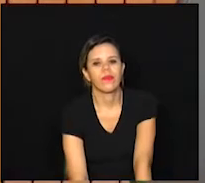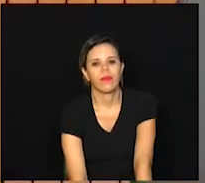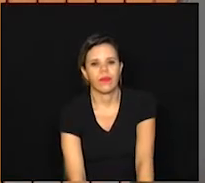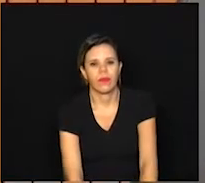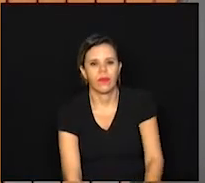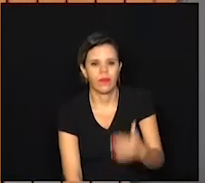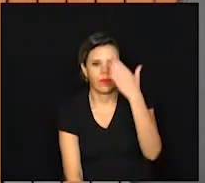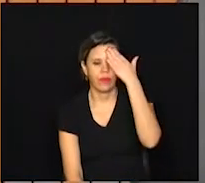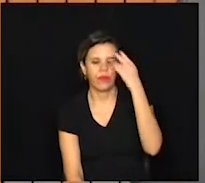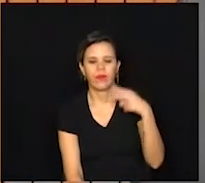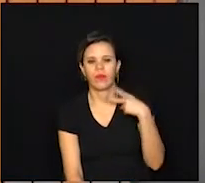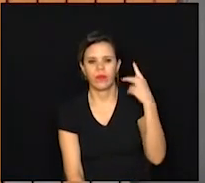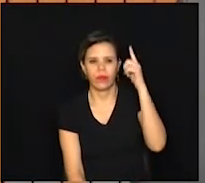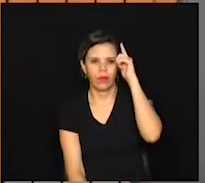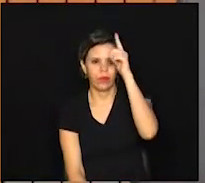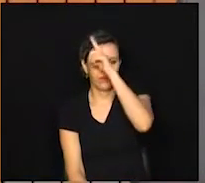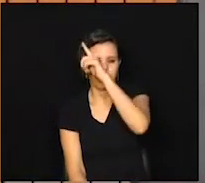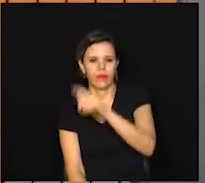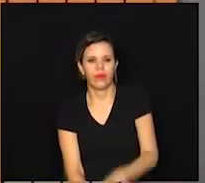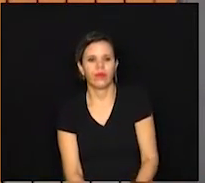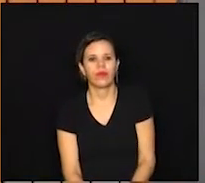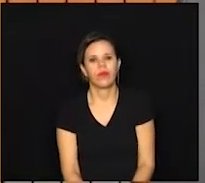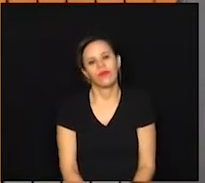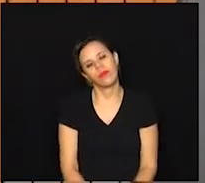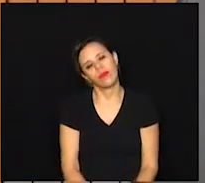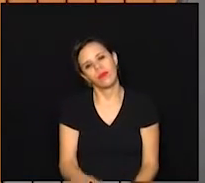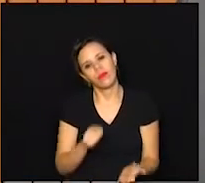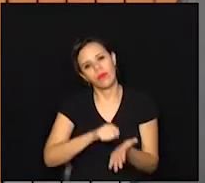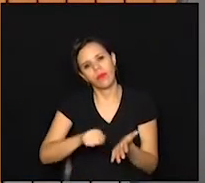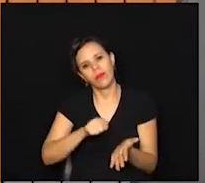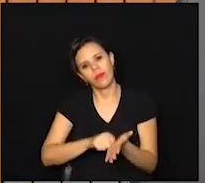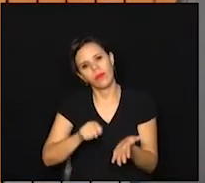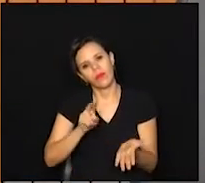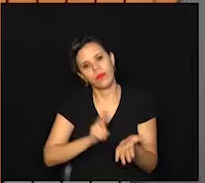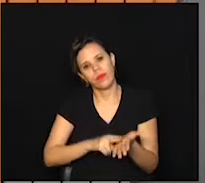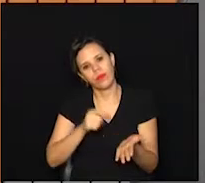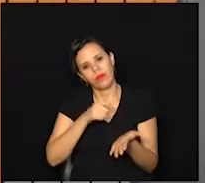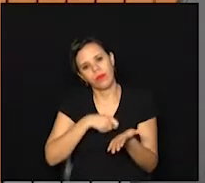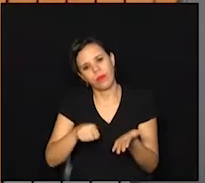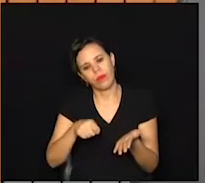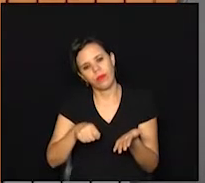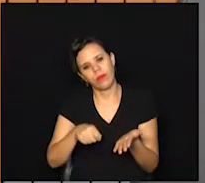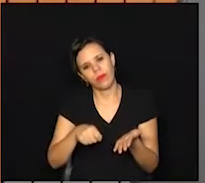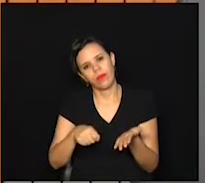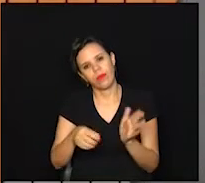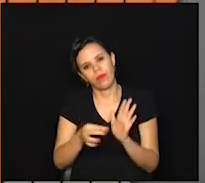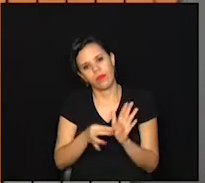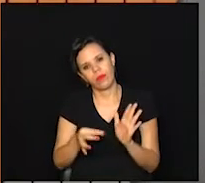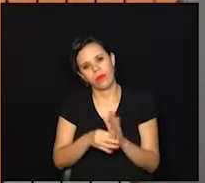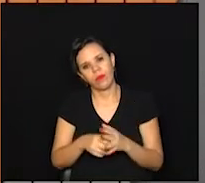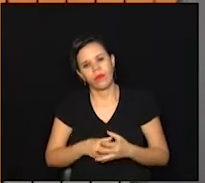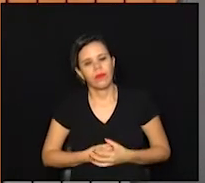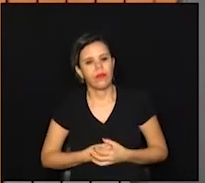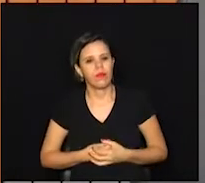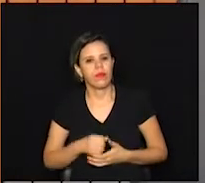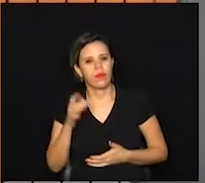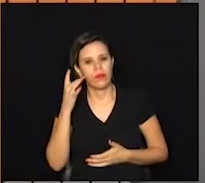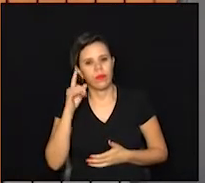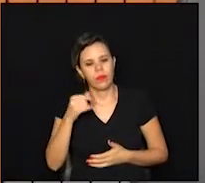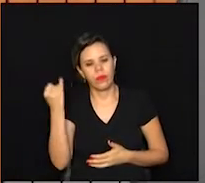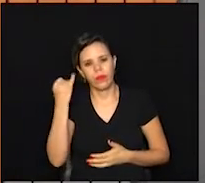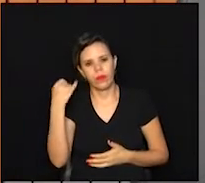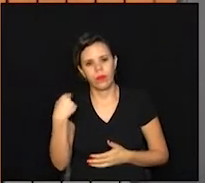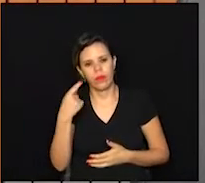Muitíssimo obrigada, vereador Gustavo Peta. Anotei aqui as suas considerações. Acho que é fundamental a